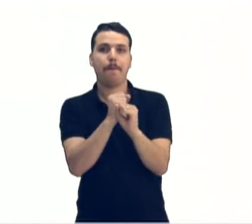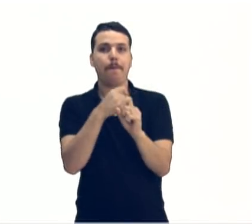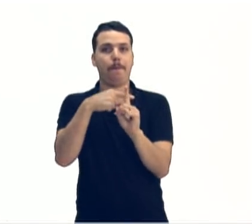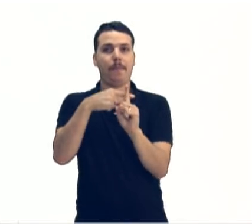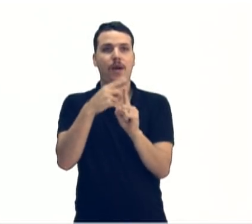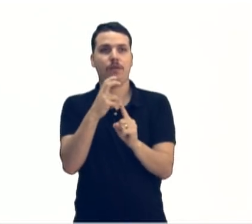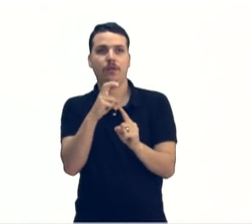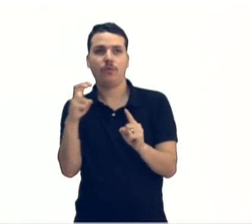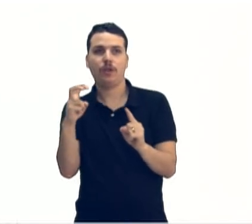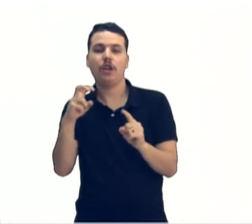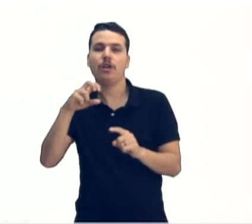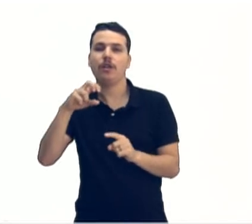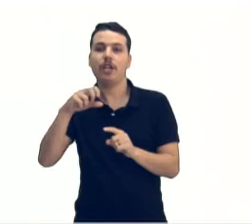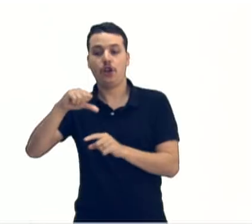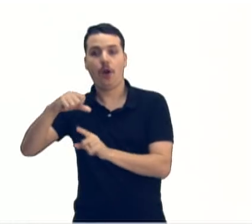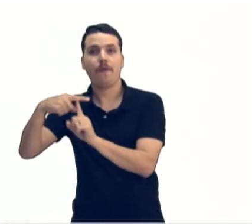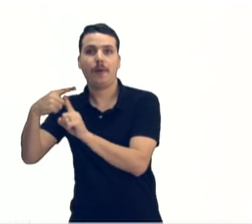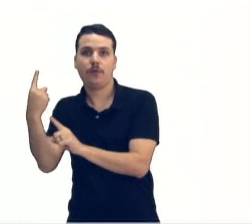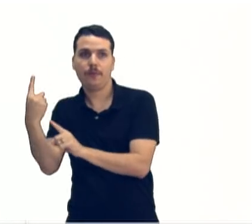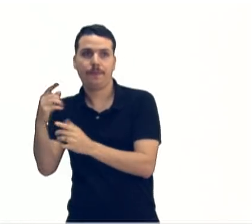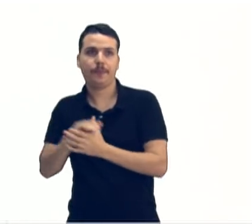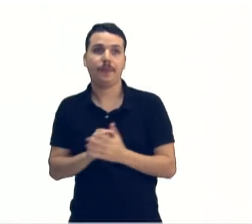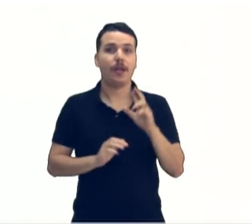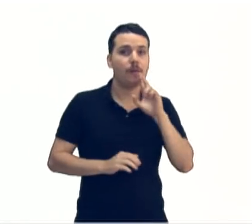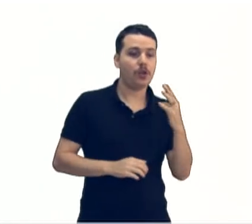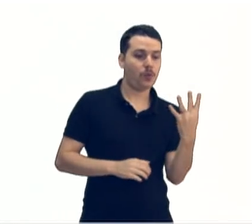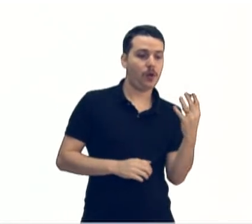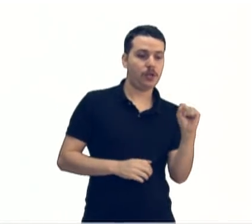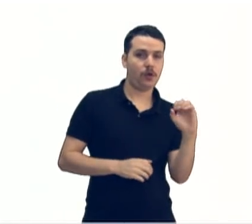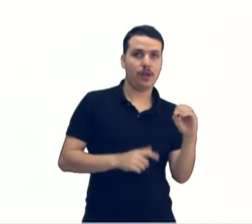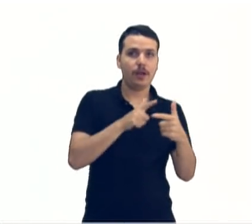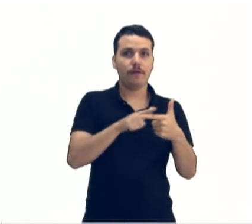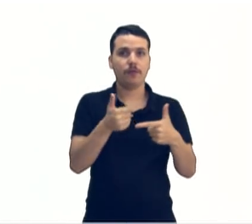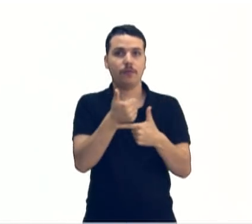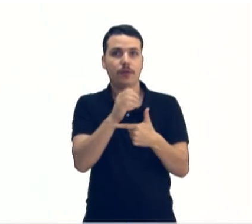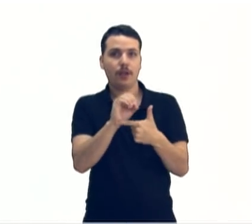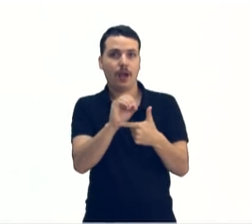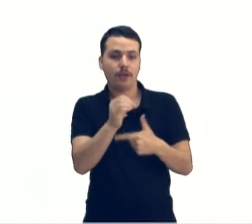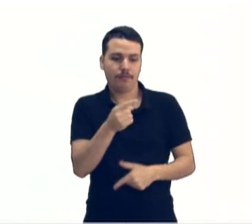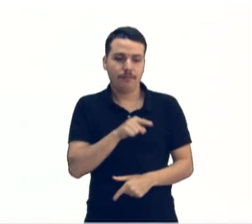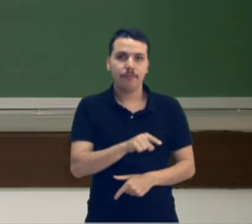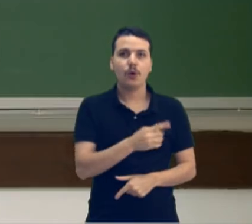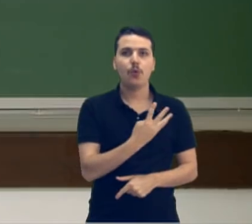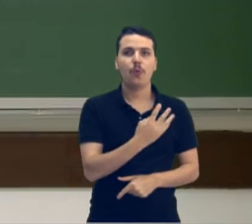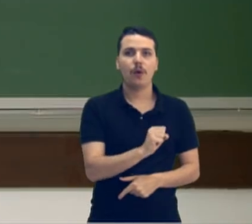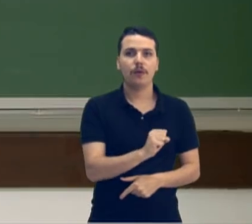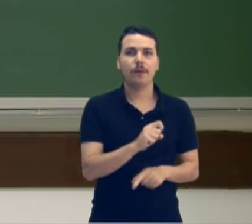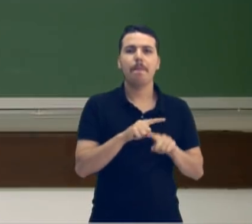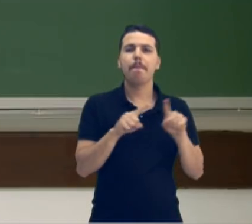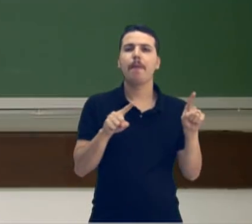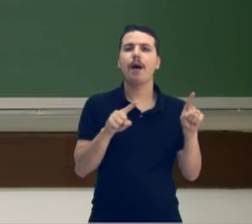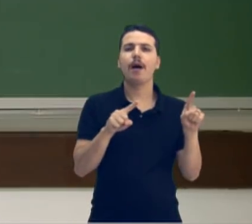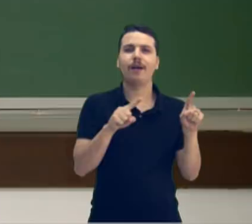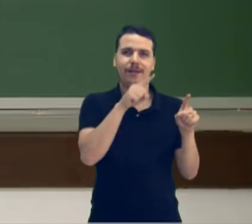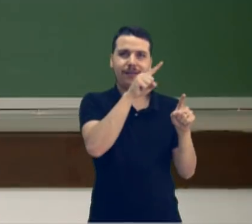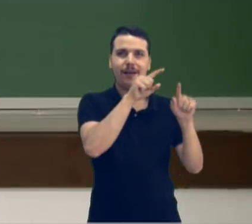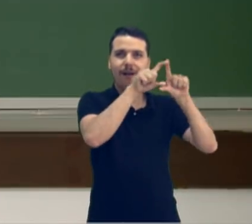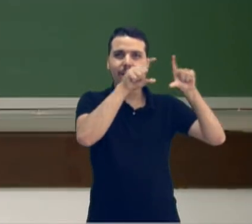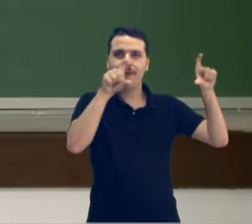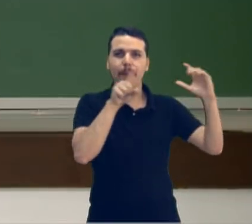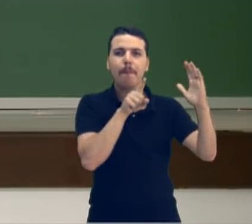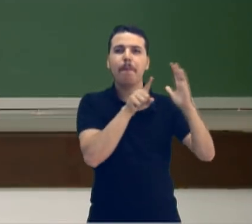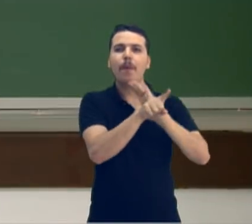mais 1. Então vai ficar 480 dividido por 10, 48. Mas o exercício pedia a